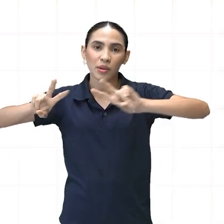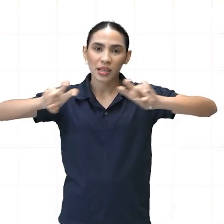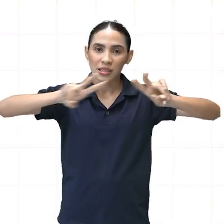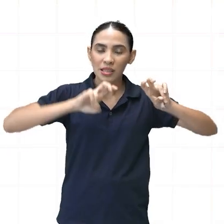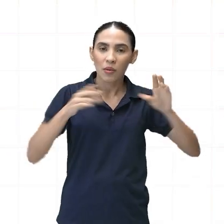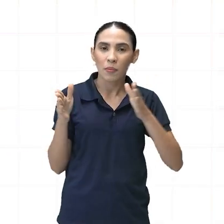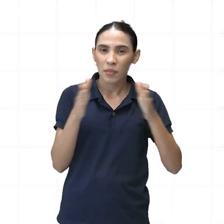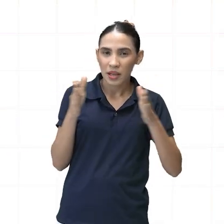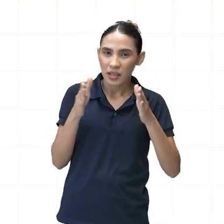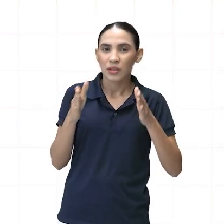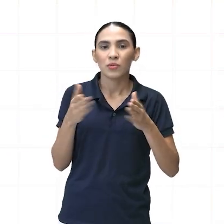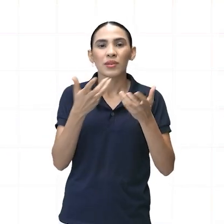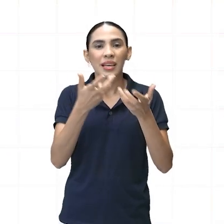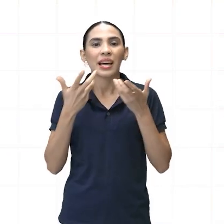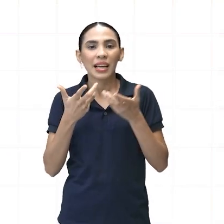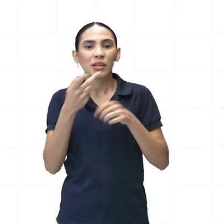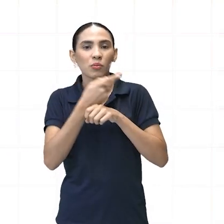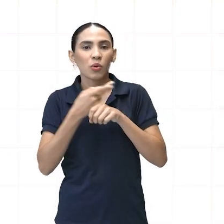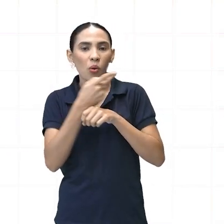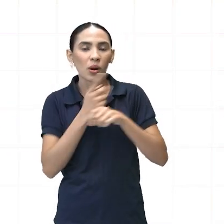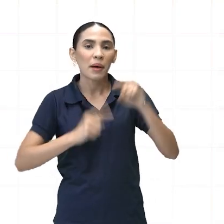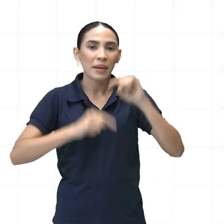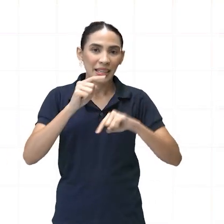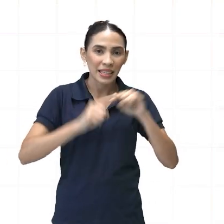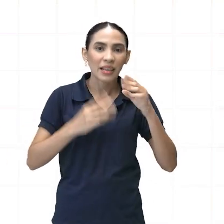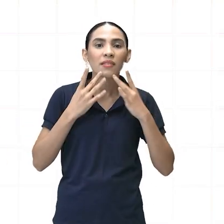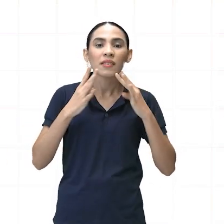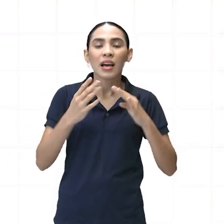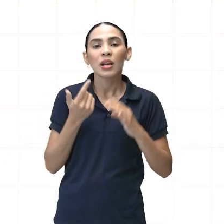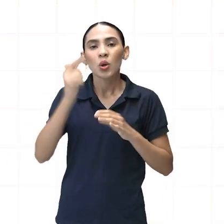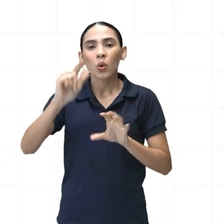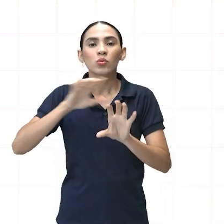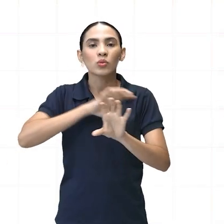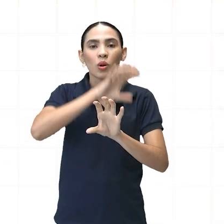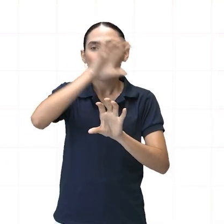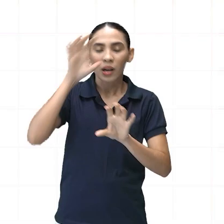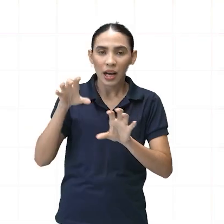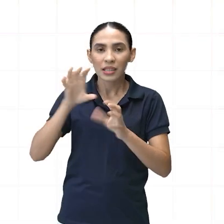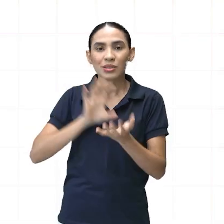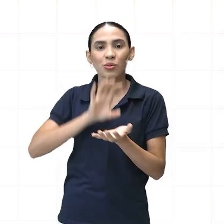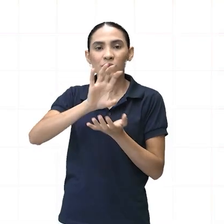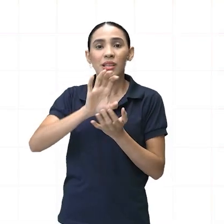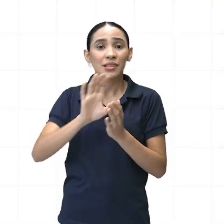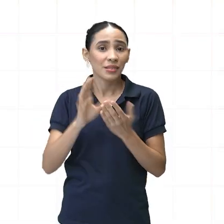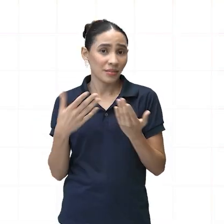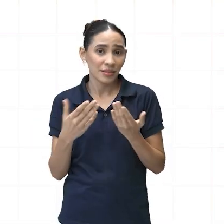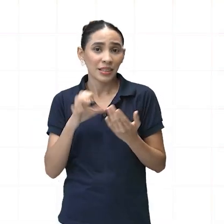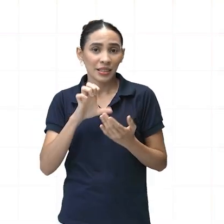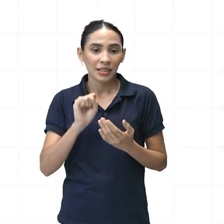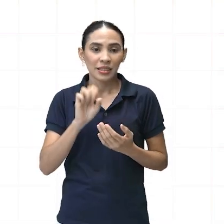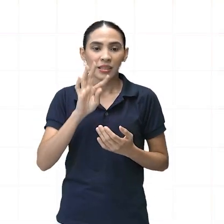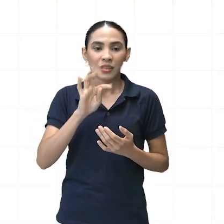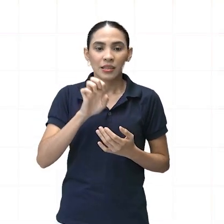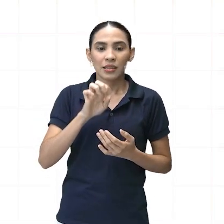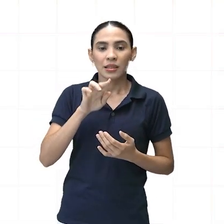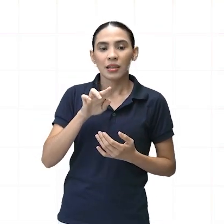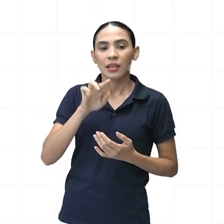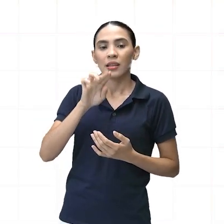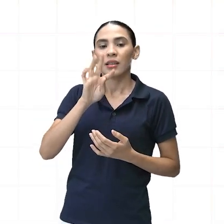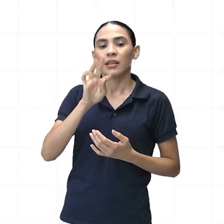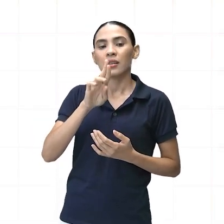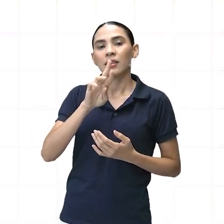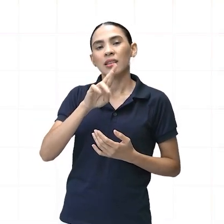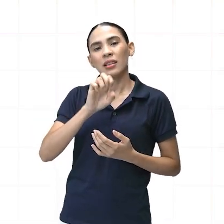naquele período, indo em busca de matéria-prima em outros lugares, em outros continentes, as startups é como se fosse